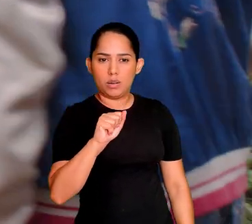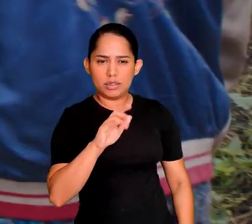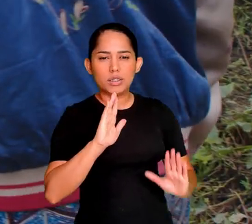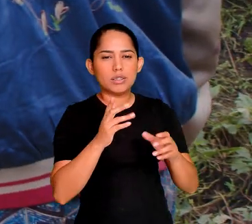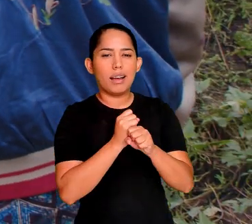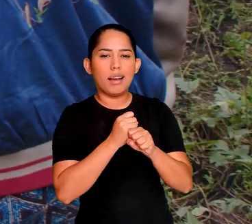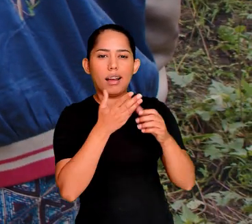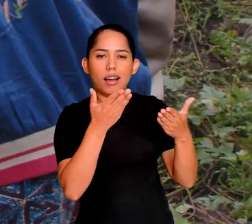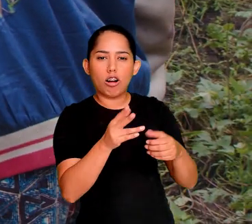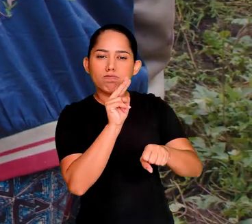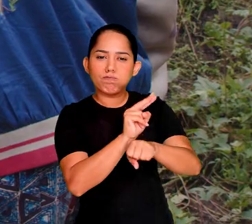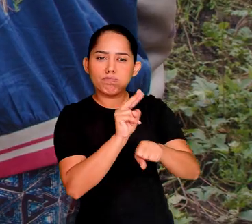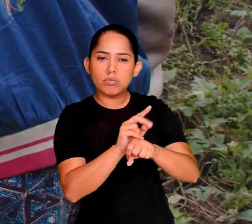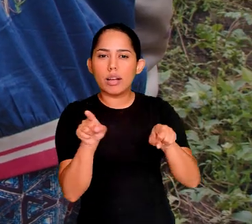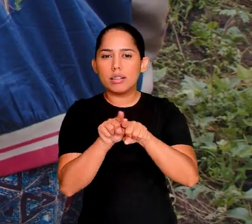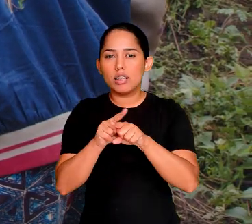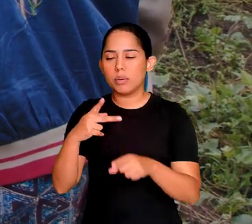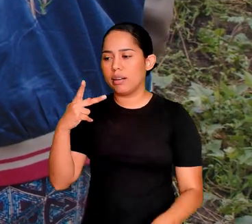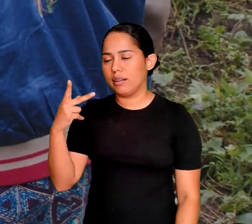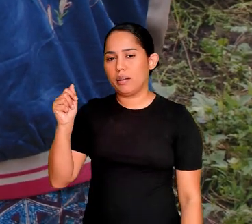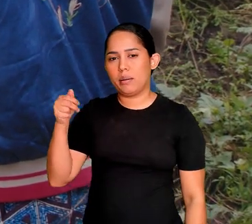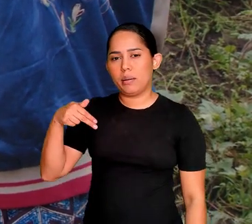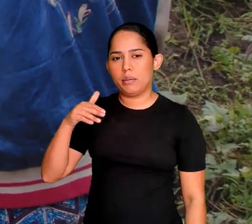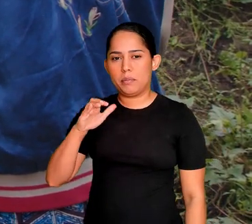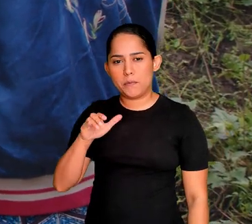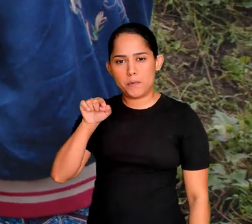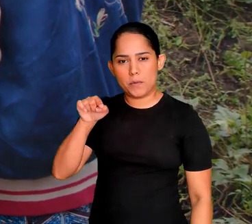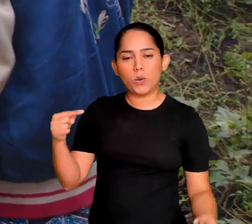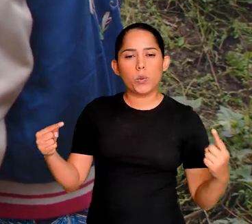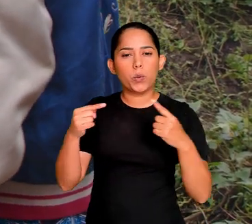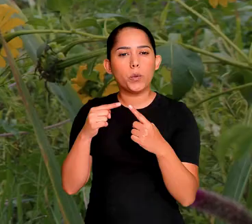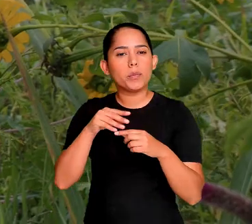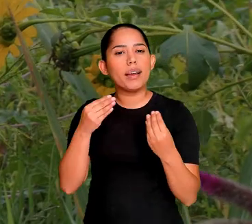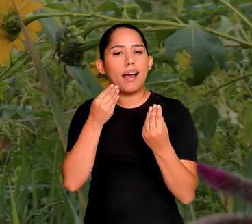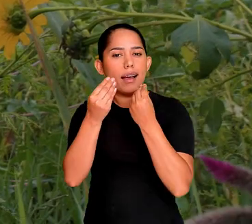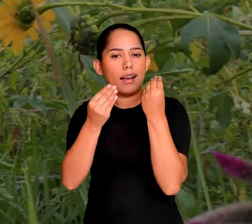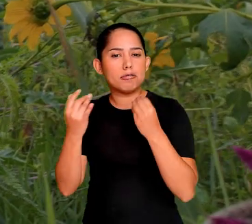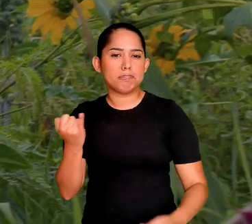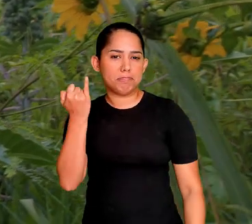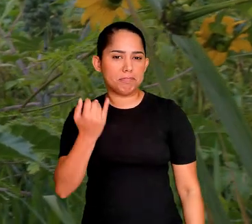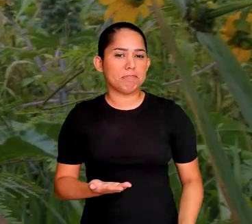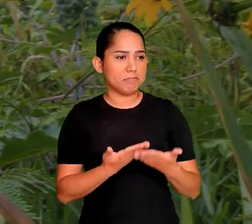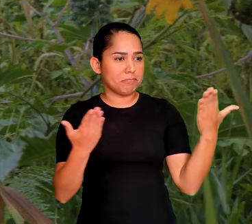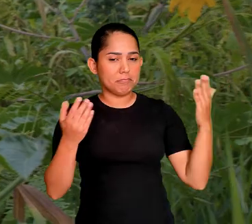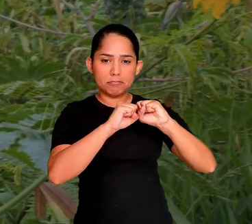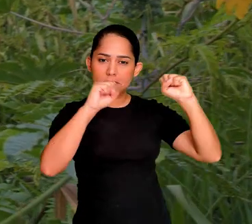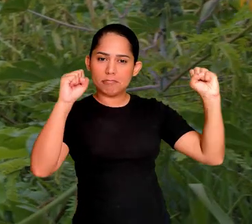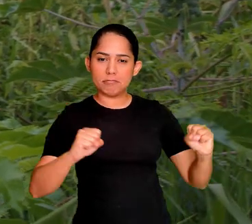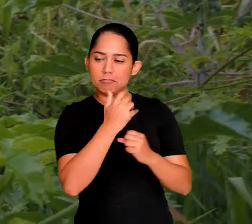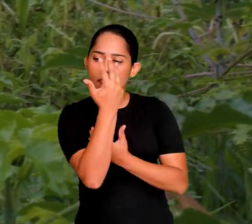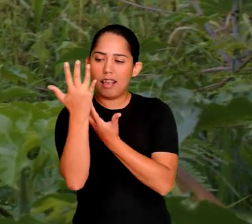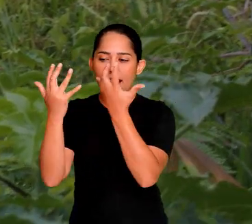espinafre africano, que é aquele lá também. É uma punk, né? Uma alimentação muito importante também. A gente tem um sistema